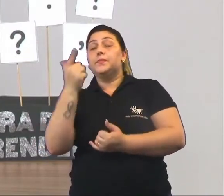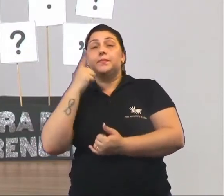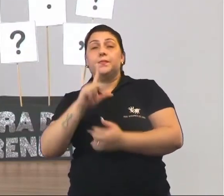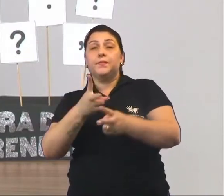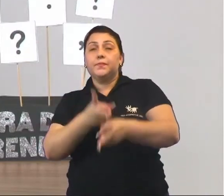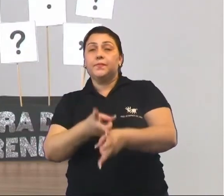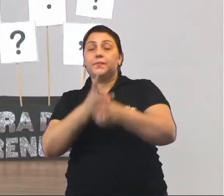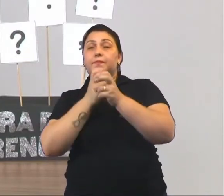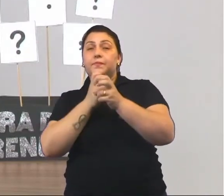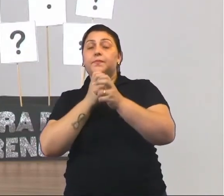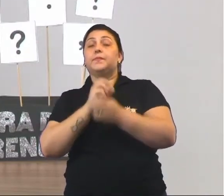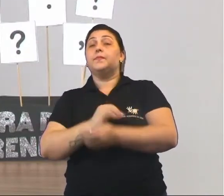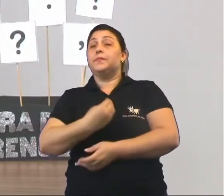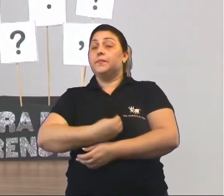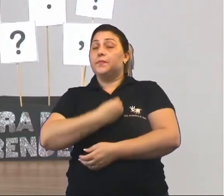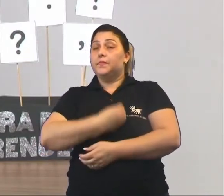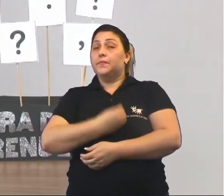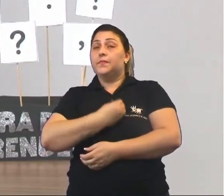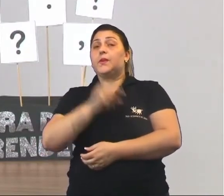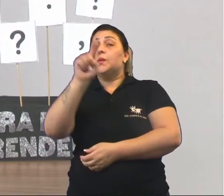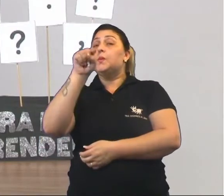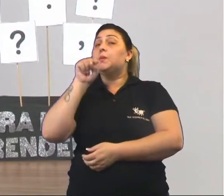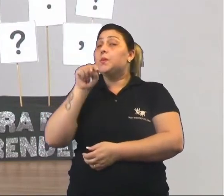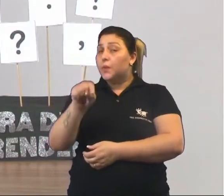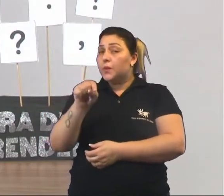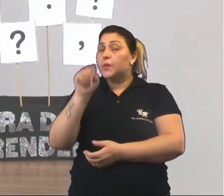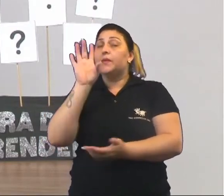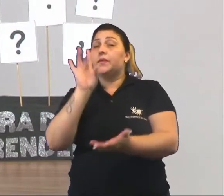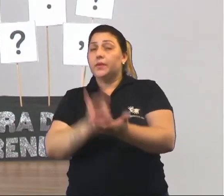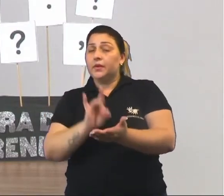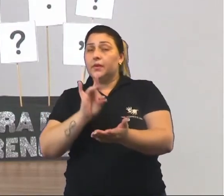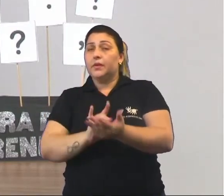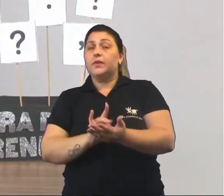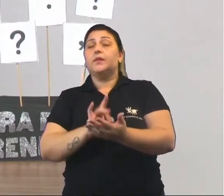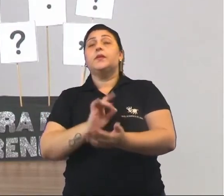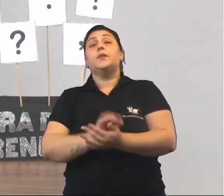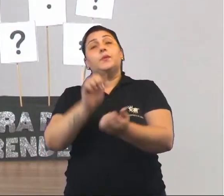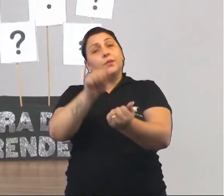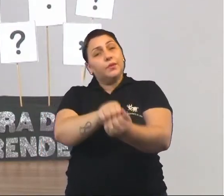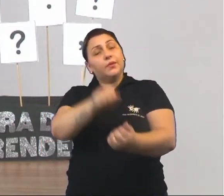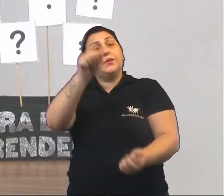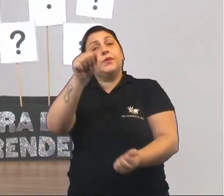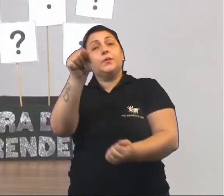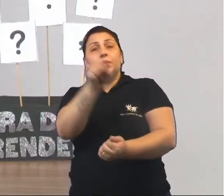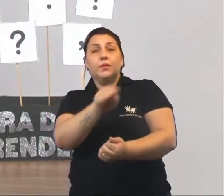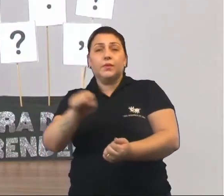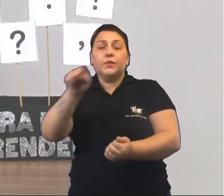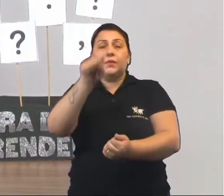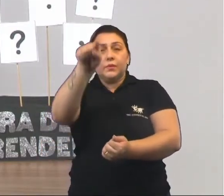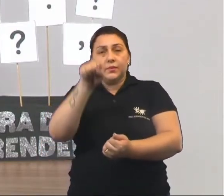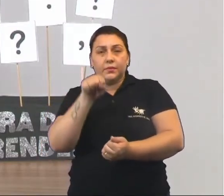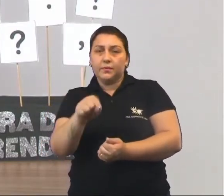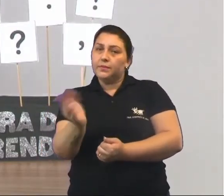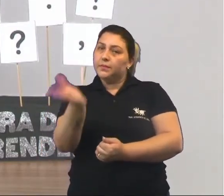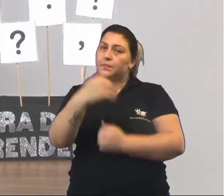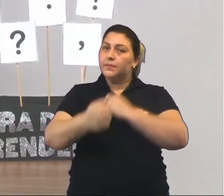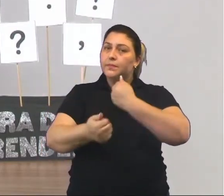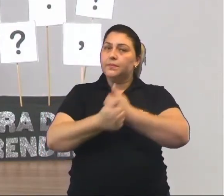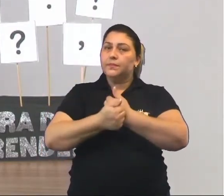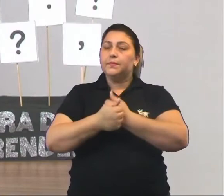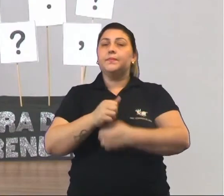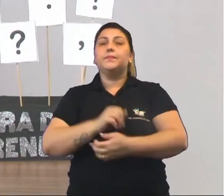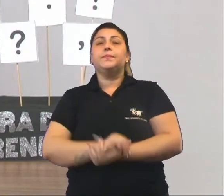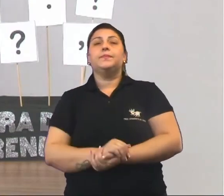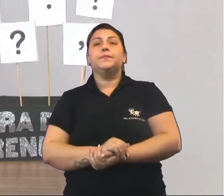conseguimos perceber ali a presença do ponto de exclamação, não é mesmo? Vamos então ao nosso cartaz e vamos grifar essa pontuação. Vamos lá